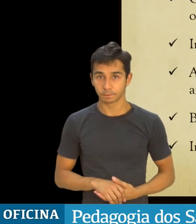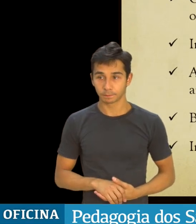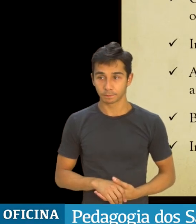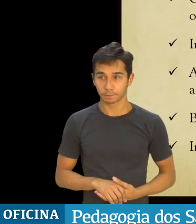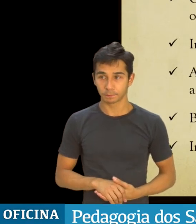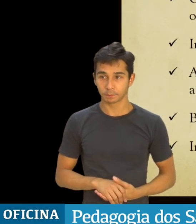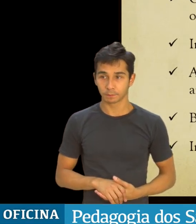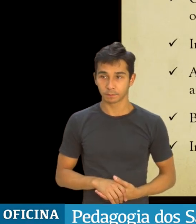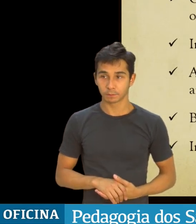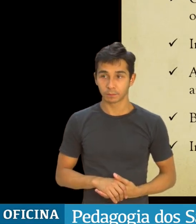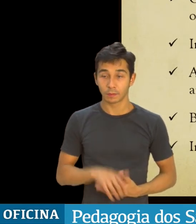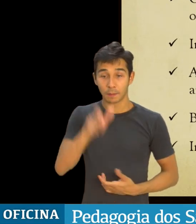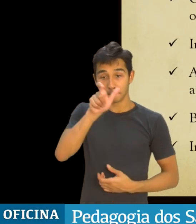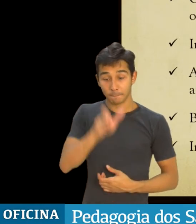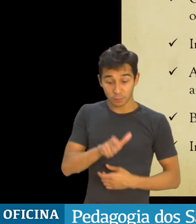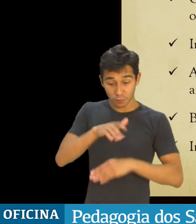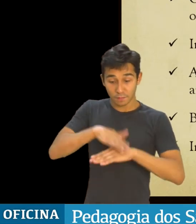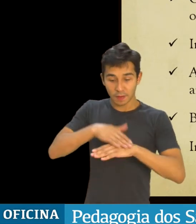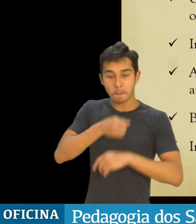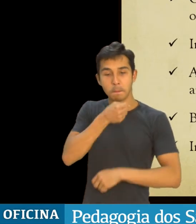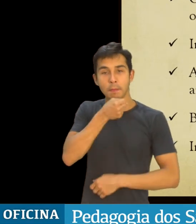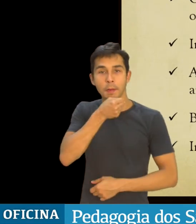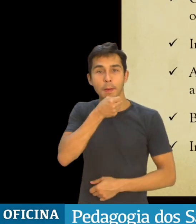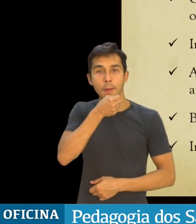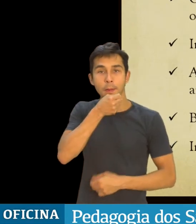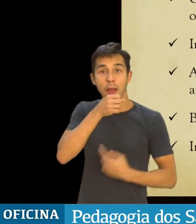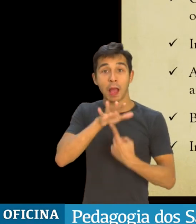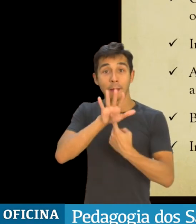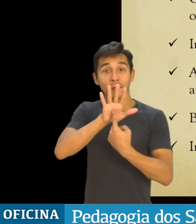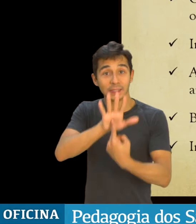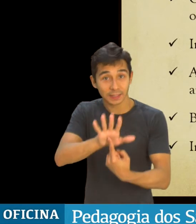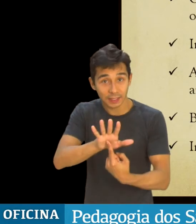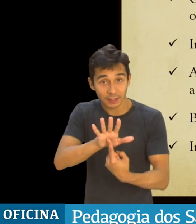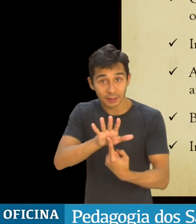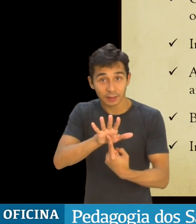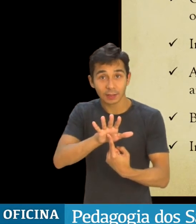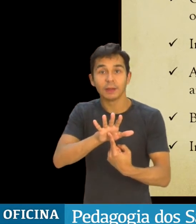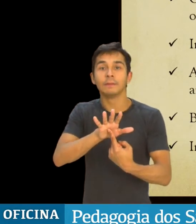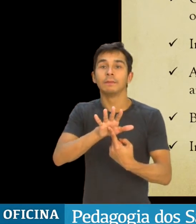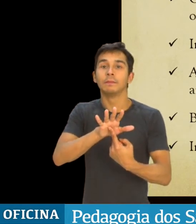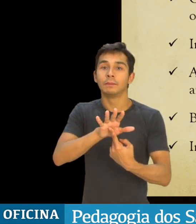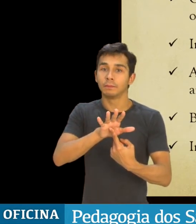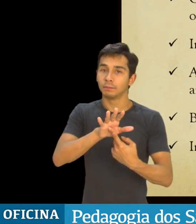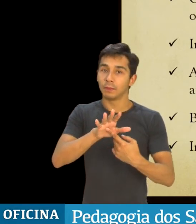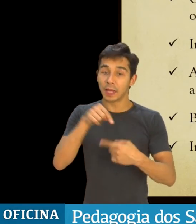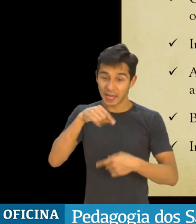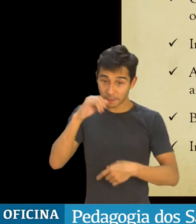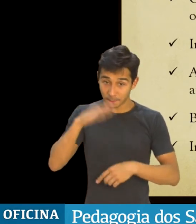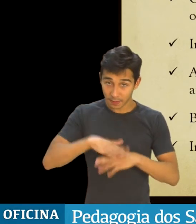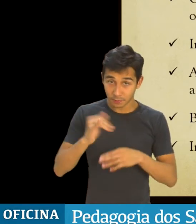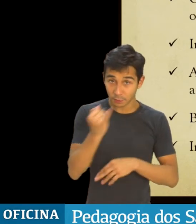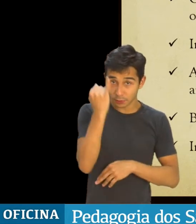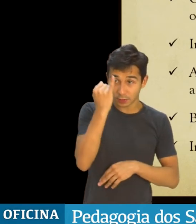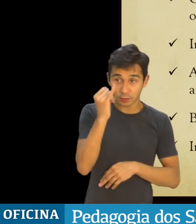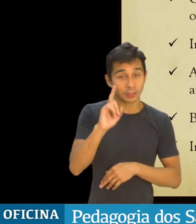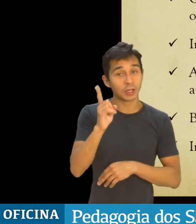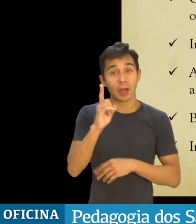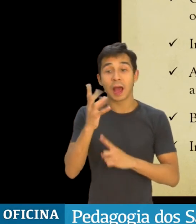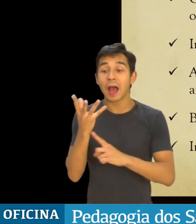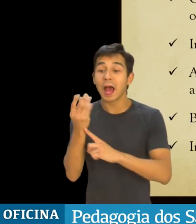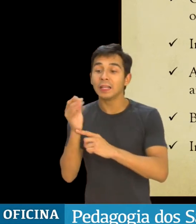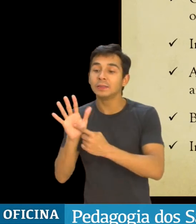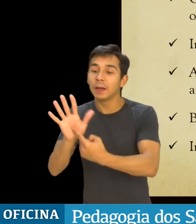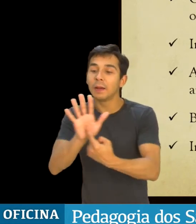Apresentador, no sarau, as apresentações são mais importantes do que o apresentador ou a